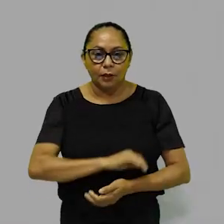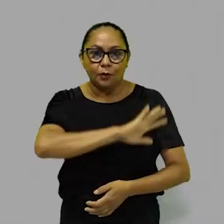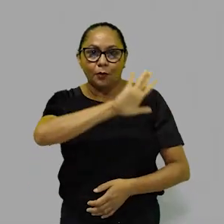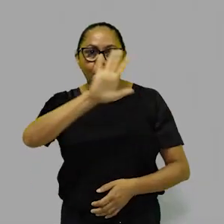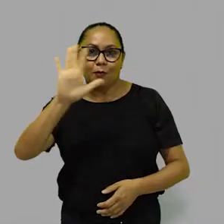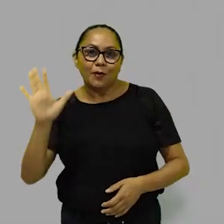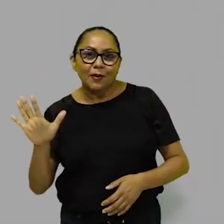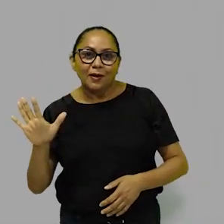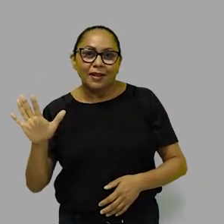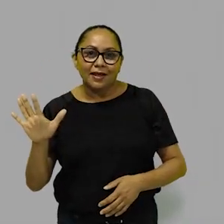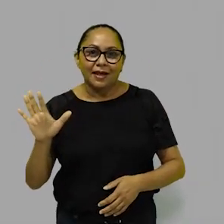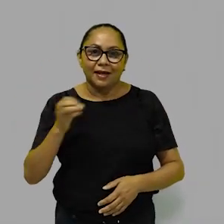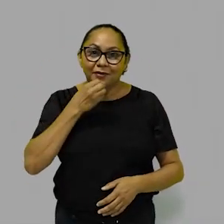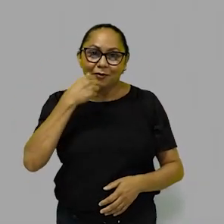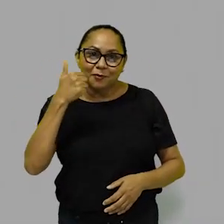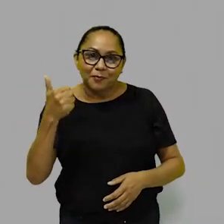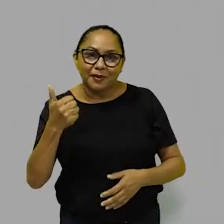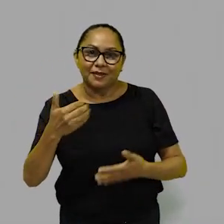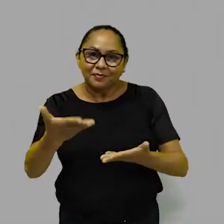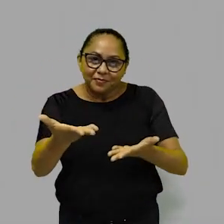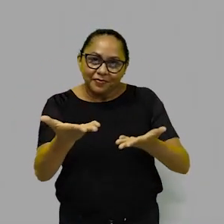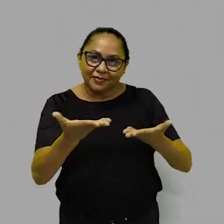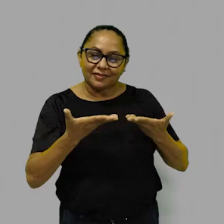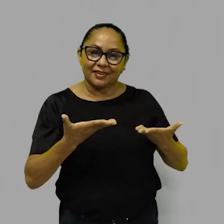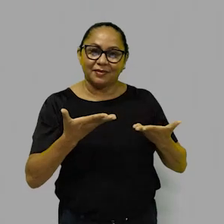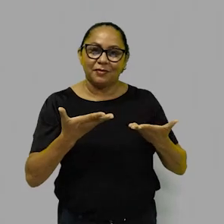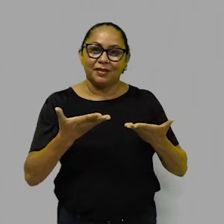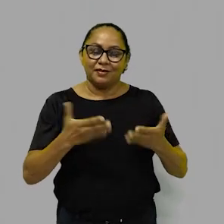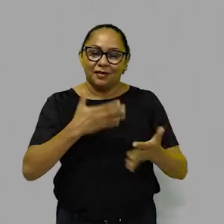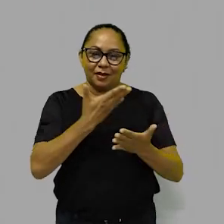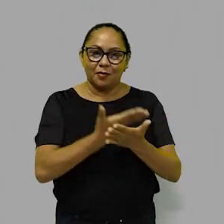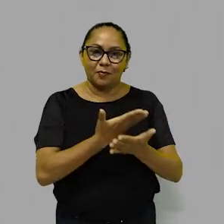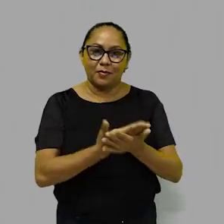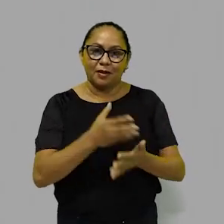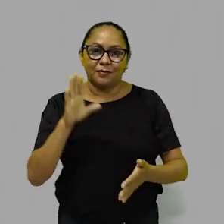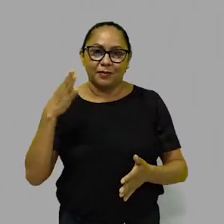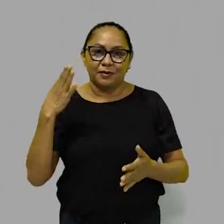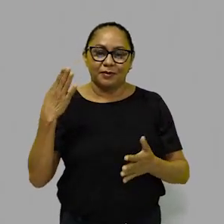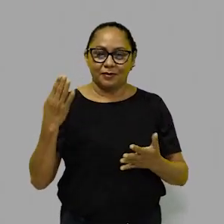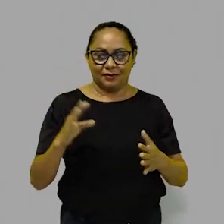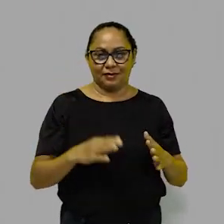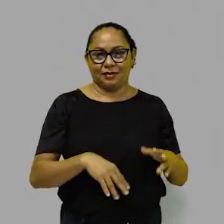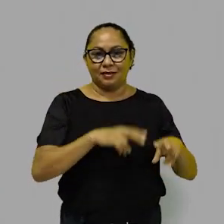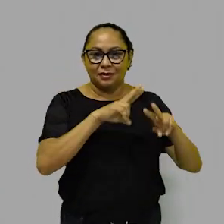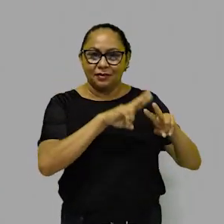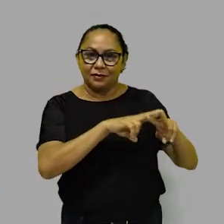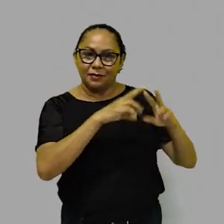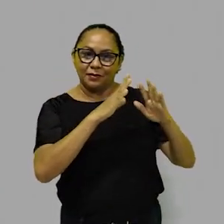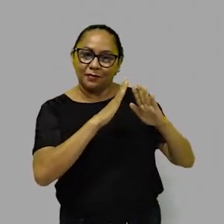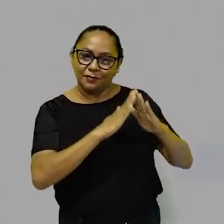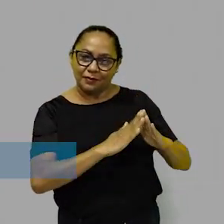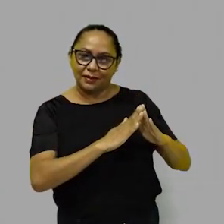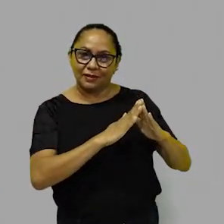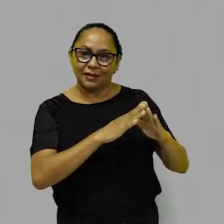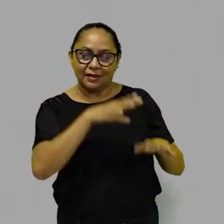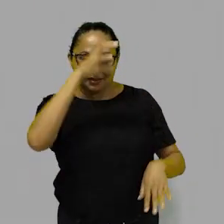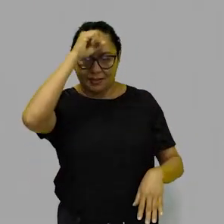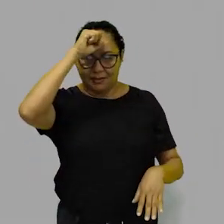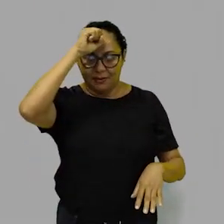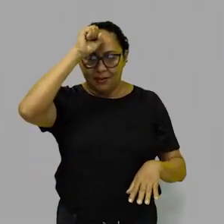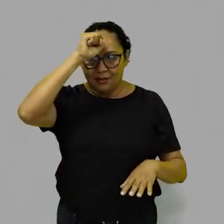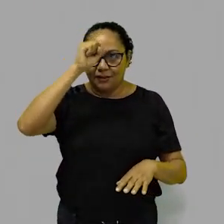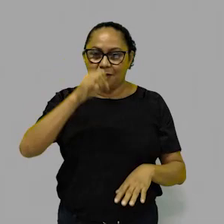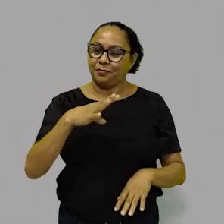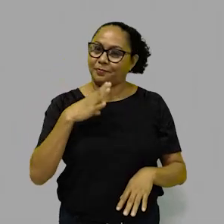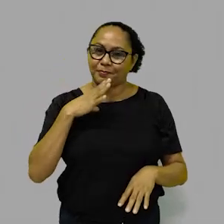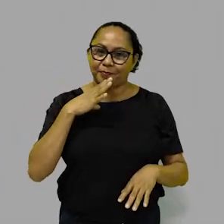Olá pessoal, tudo bem com vocês? Sejam bem-vindos a mais uma aula de Biologia aqui do Fique em Casa Aprendendo. Para quem não me conhece, eu sou o professor